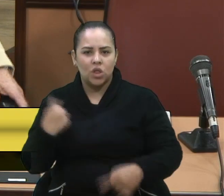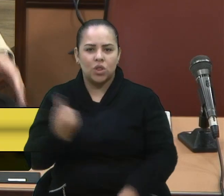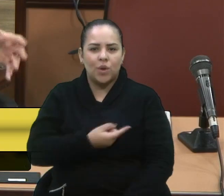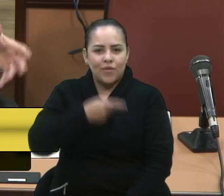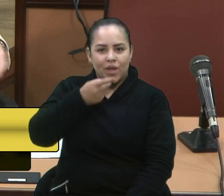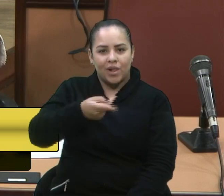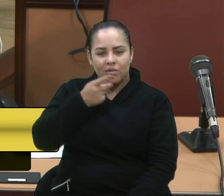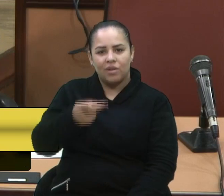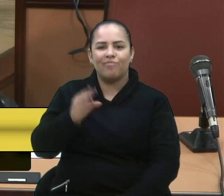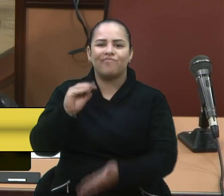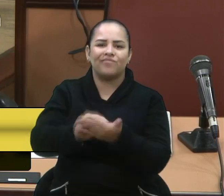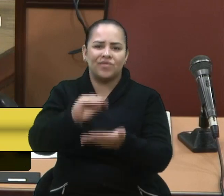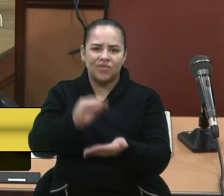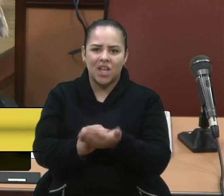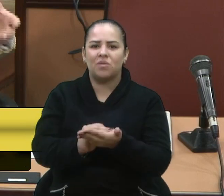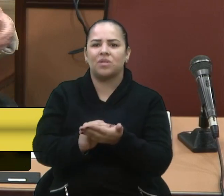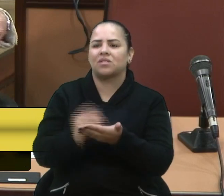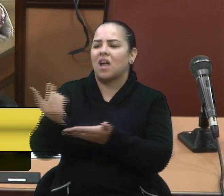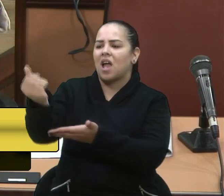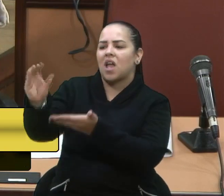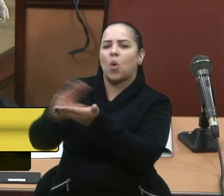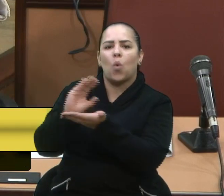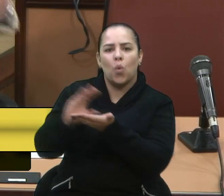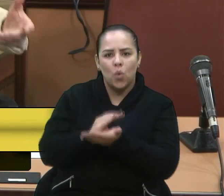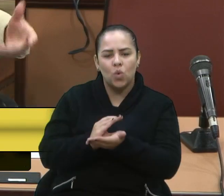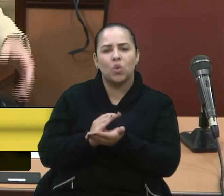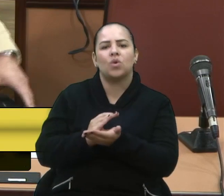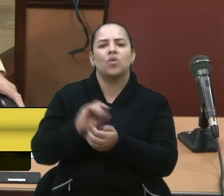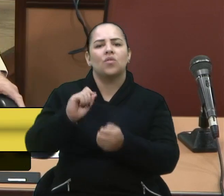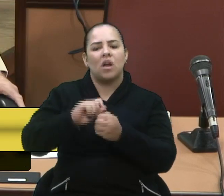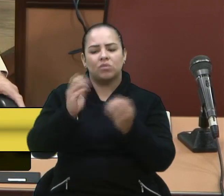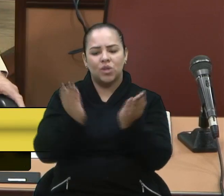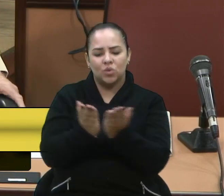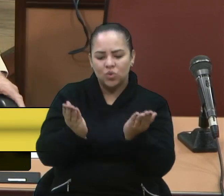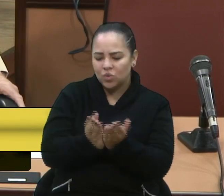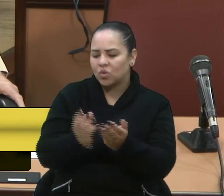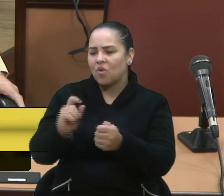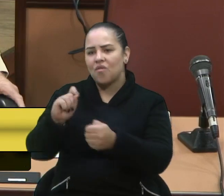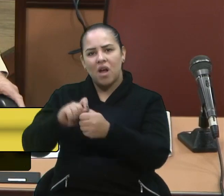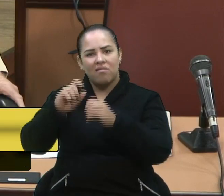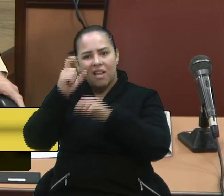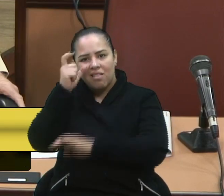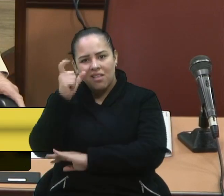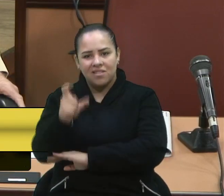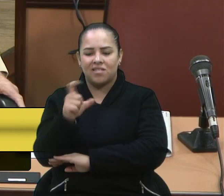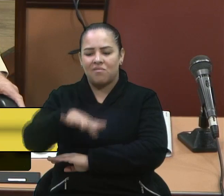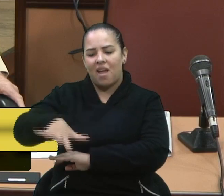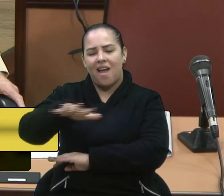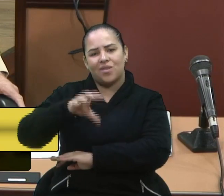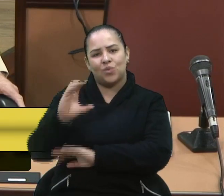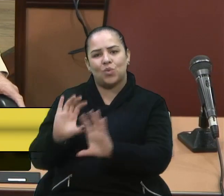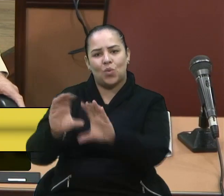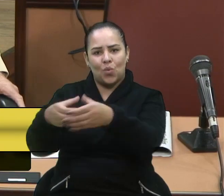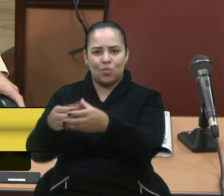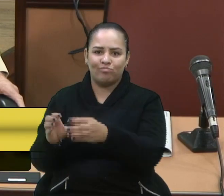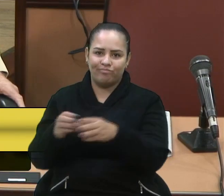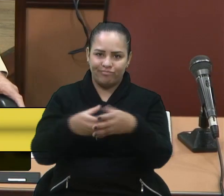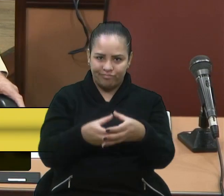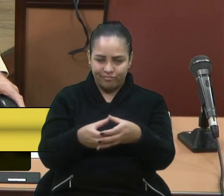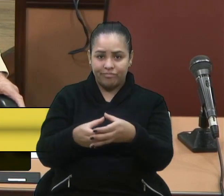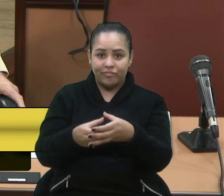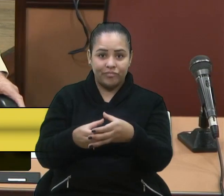de investimento, a falta de estudo, a falta de atenção ao turismo. E em nenhum momento